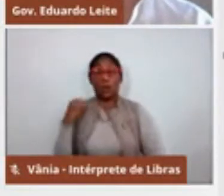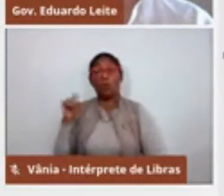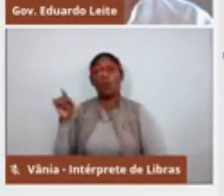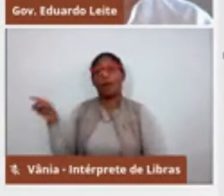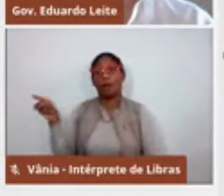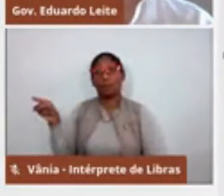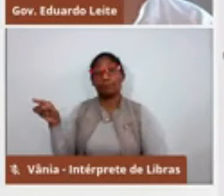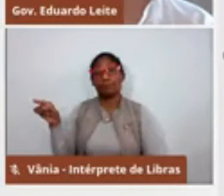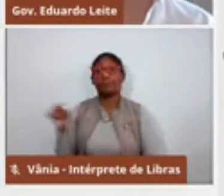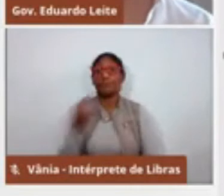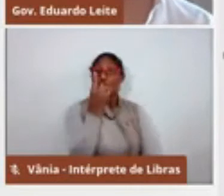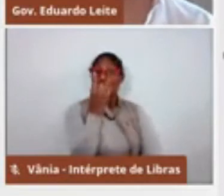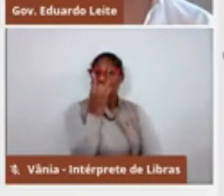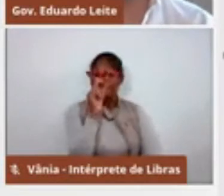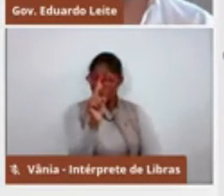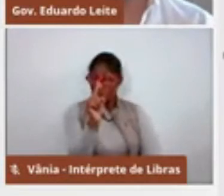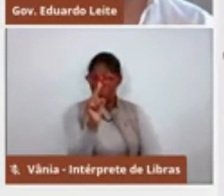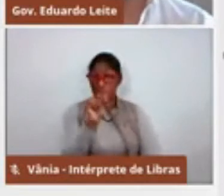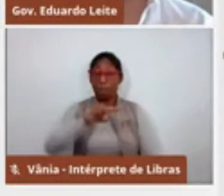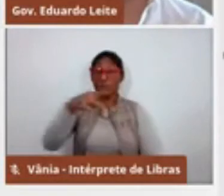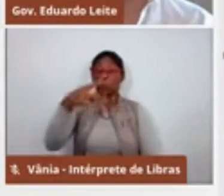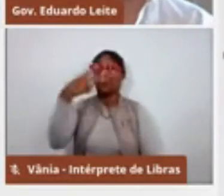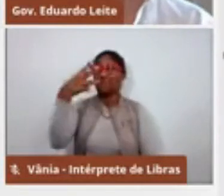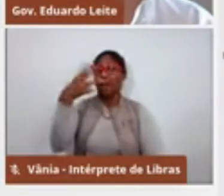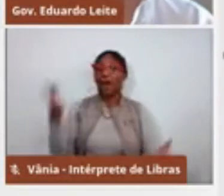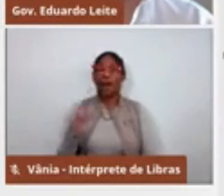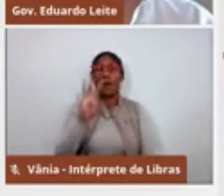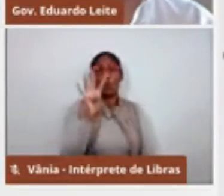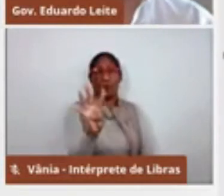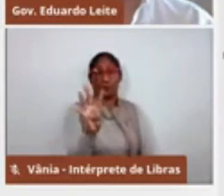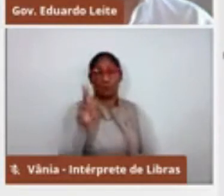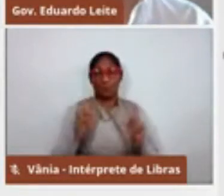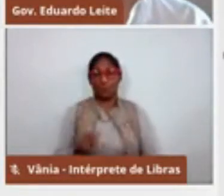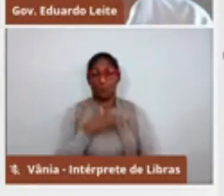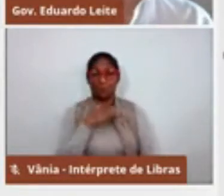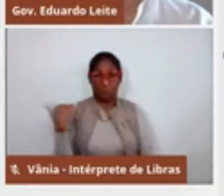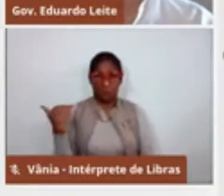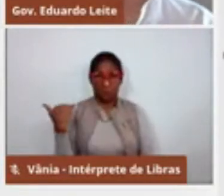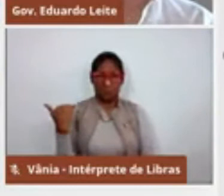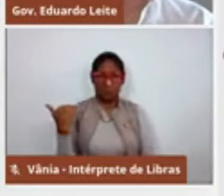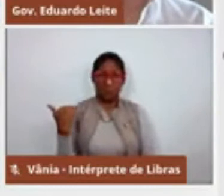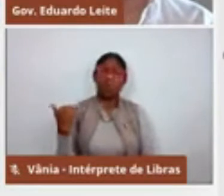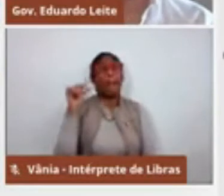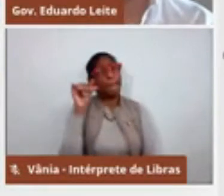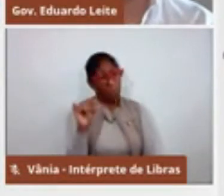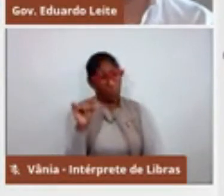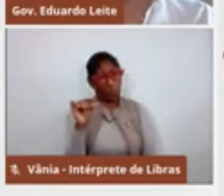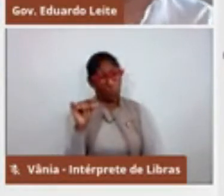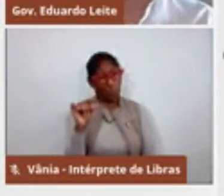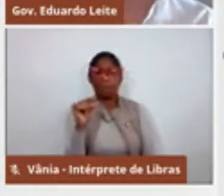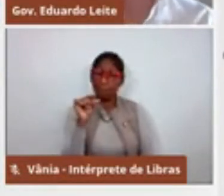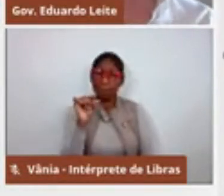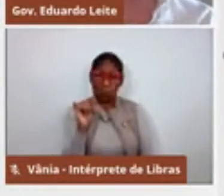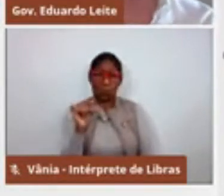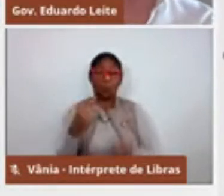tinha sido 1, passou para 13, agora 4 óbitos. É um número baixo de óbitos ainda para o tamanho que a região tem.